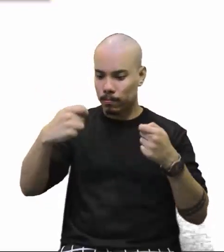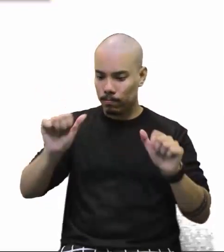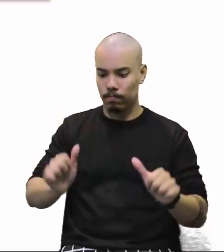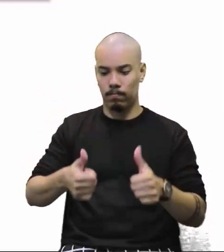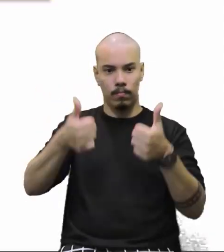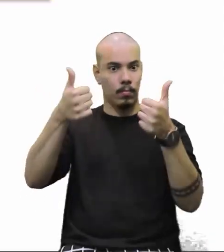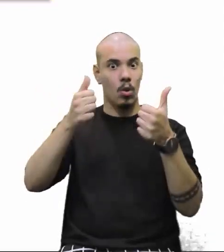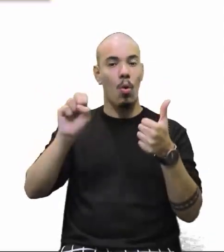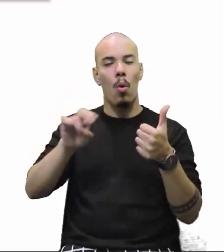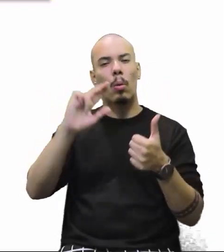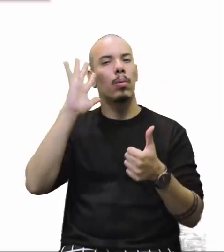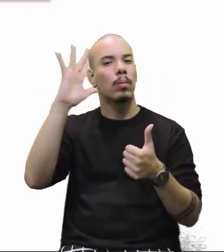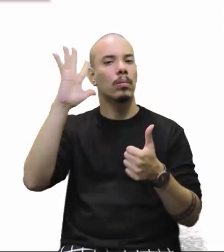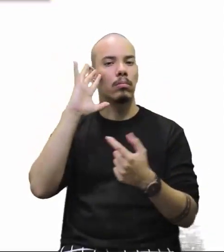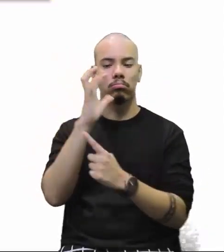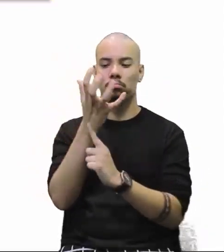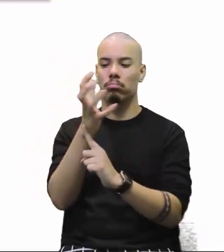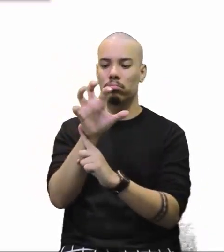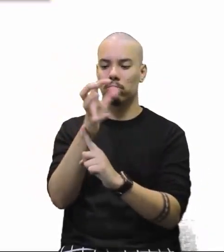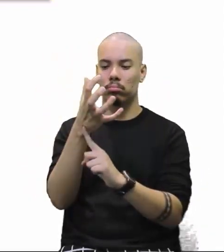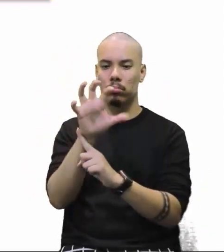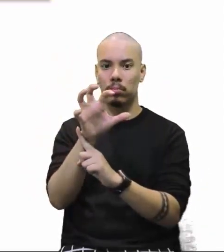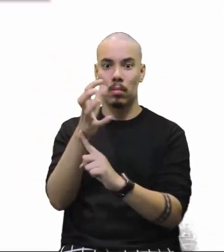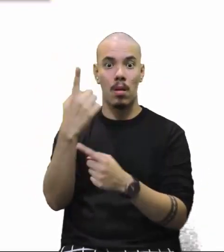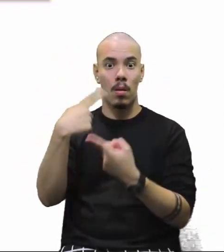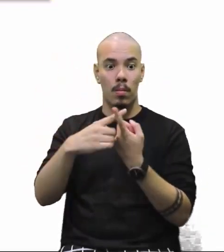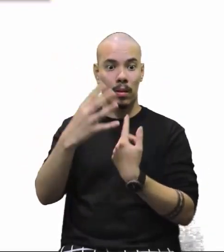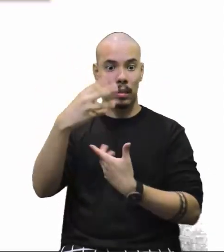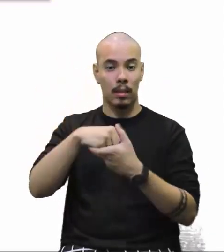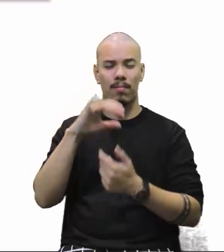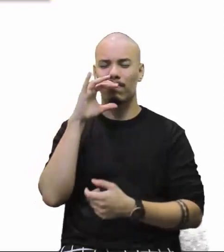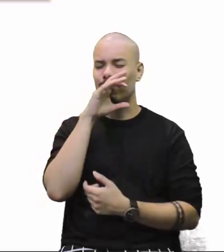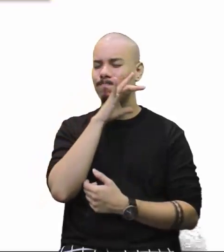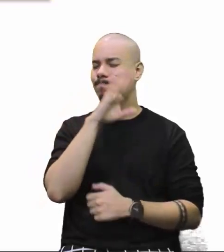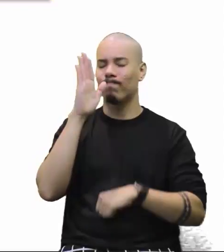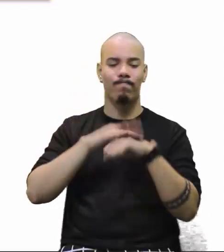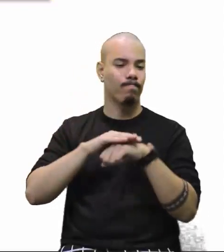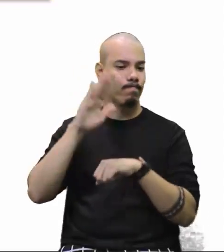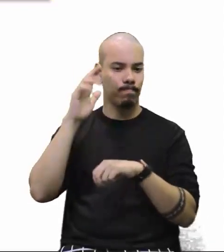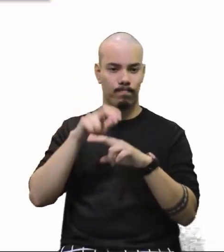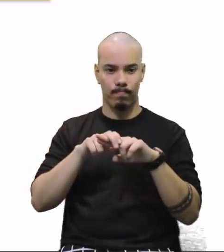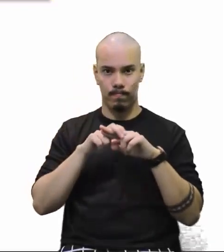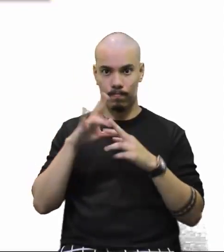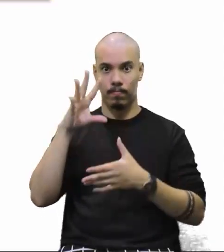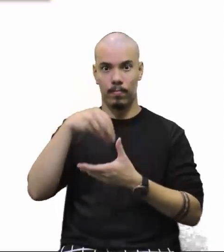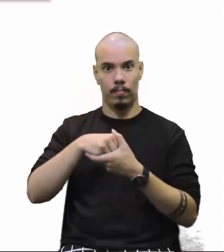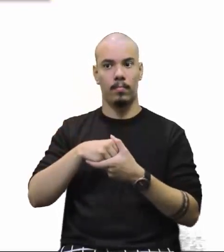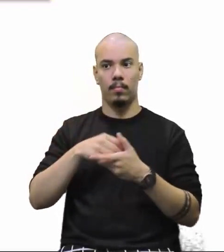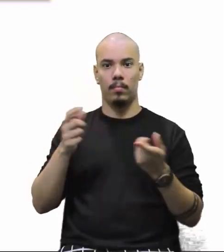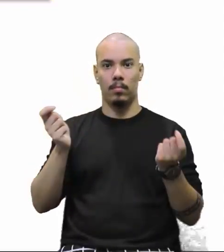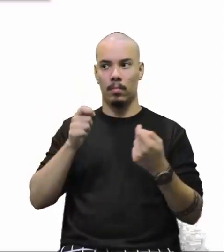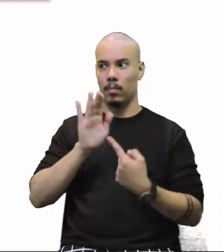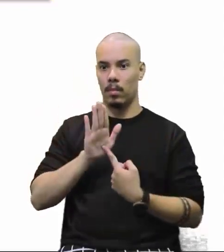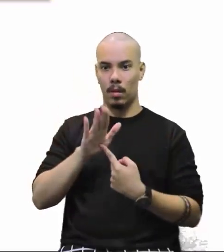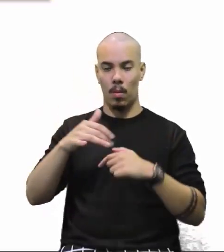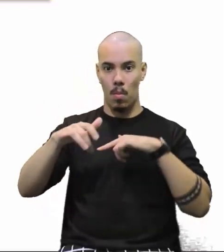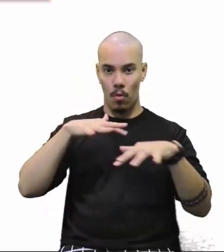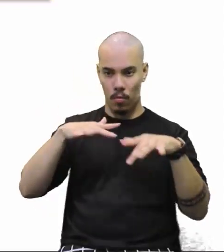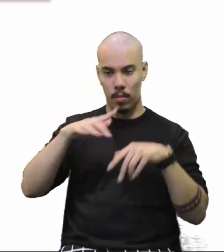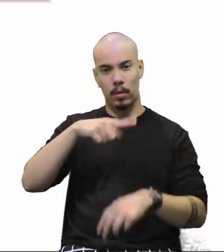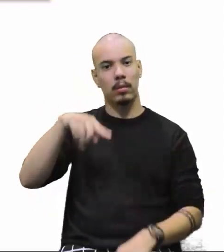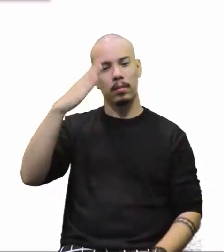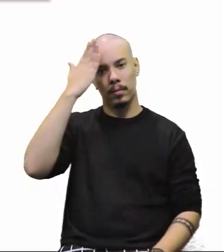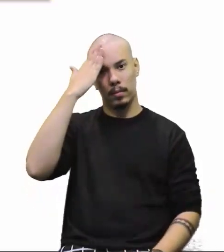ou imaginar um ventilador. E mais o que esquenta dentro do ventilador. Então, Y' é que o ventilador vai entregar em movimento para